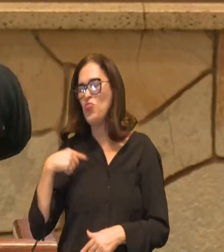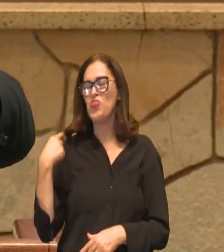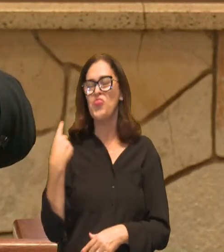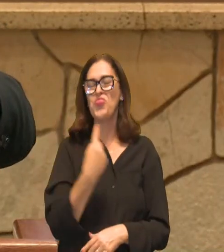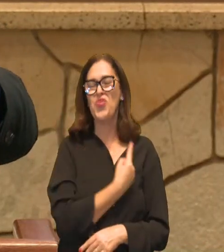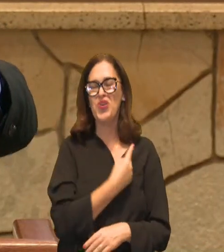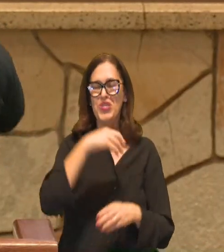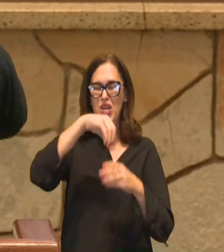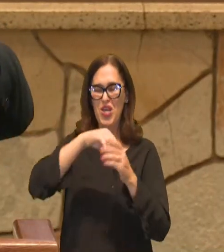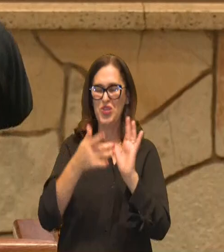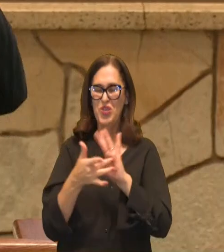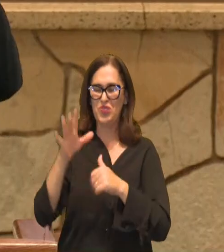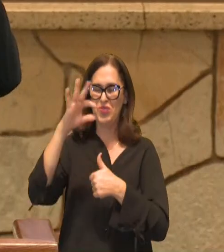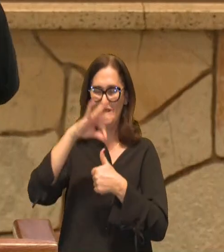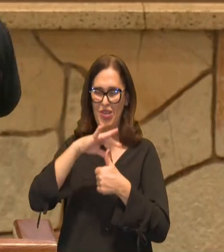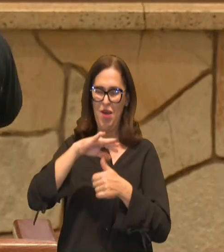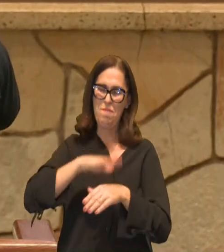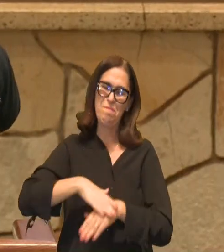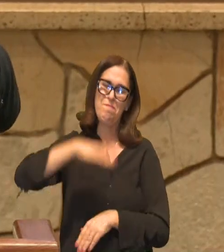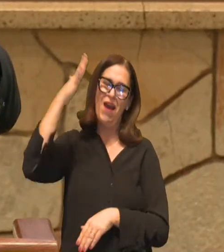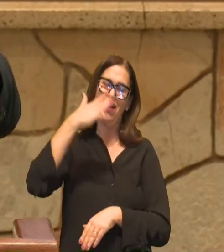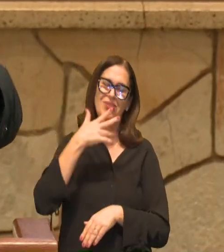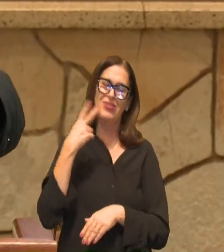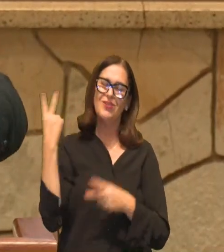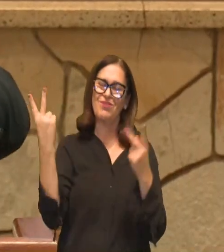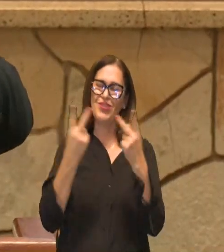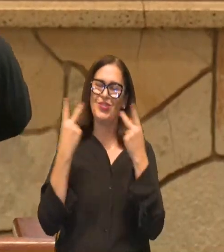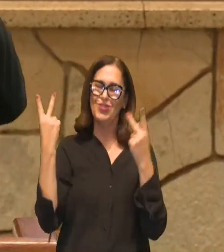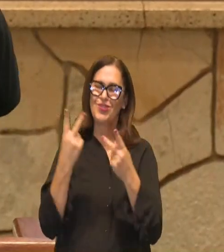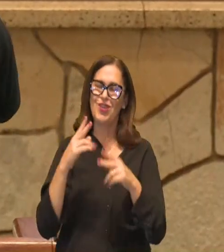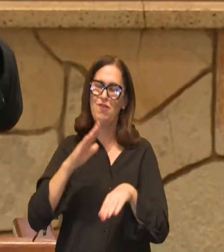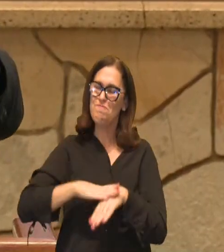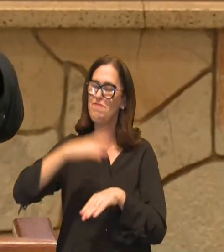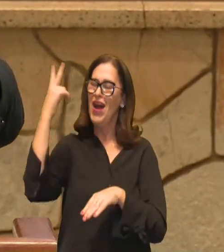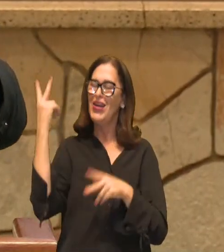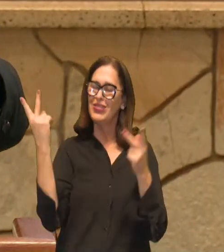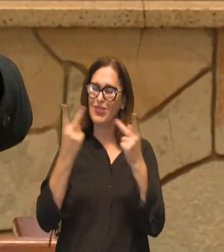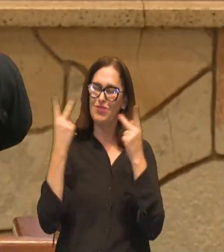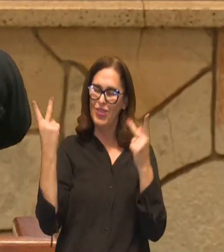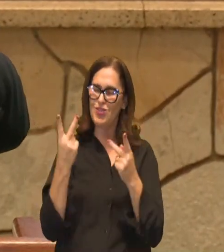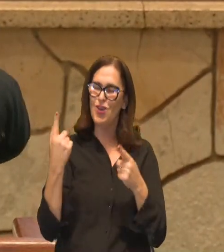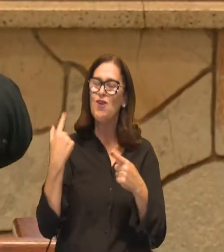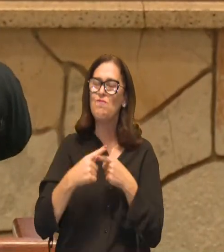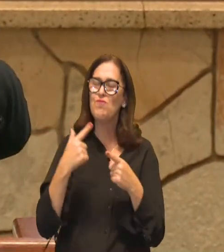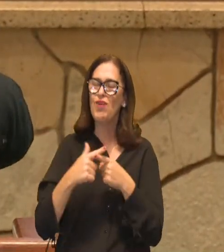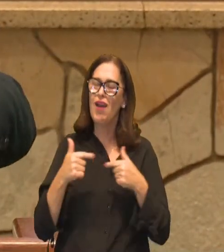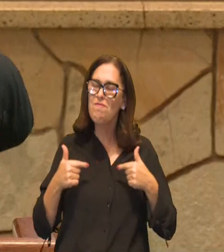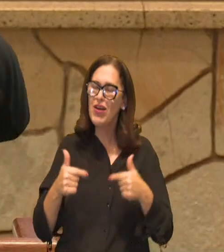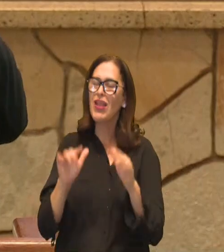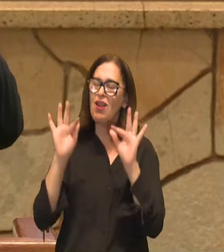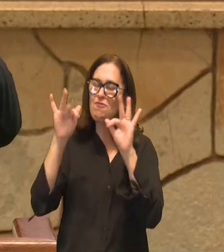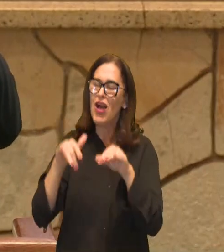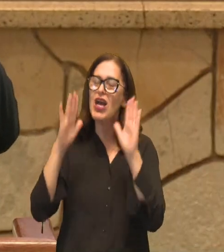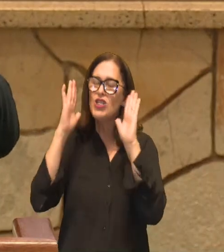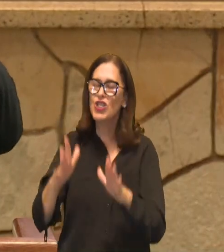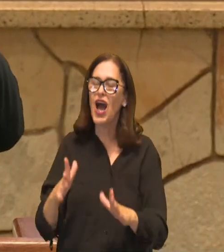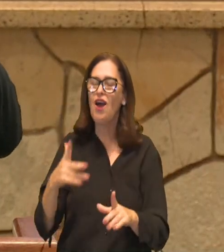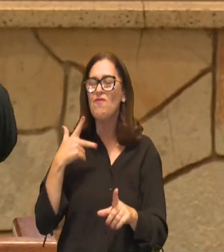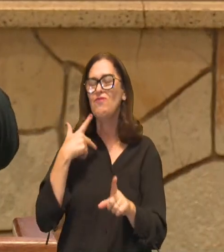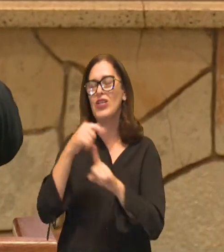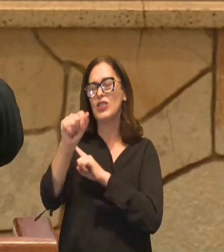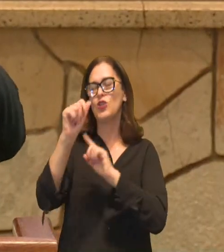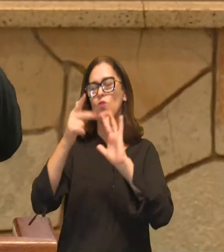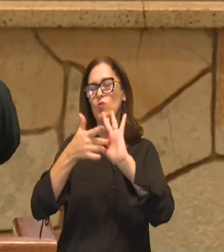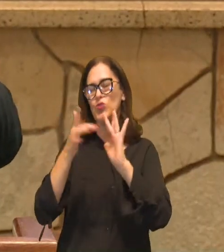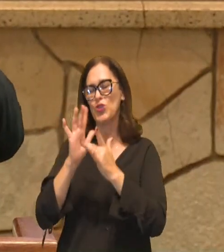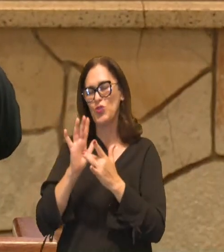em Cristo Jesus mais do que vencedores, e somos mais do que vencedores porque a batalha final já está